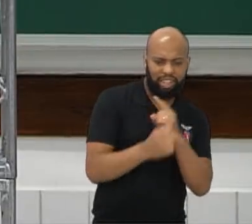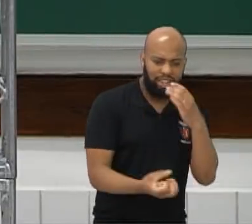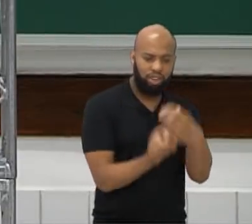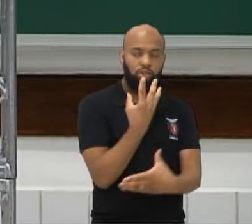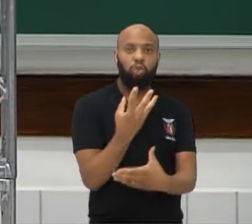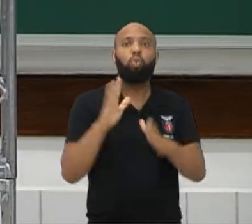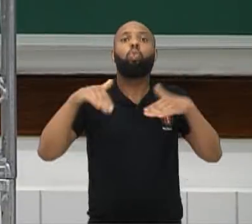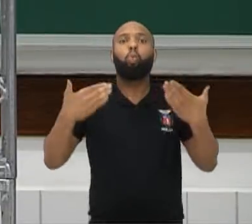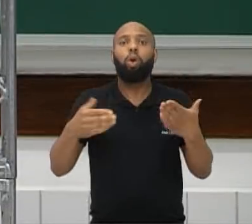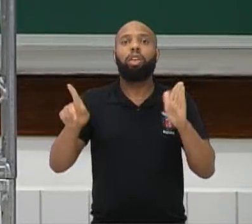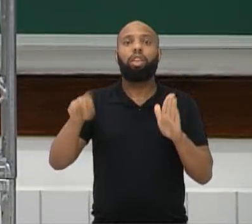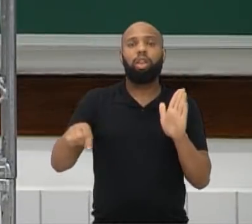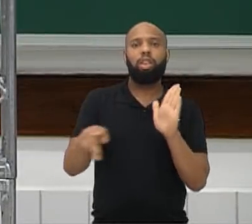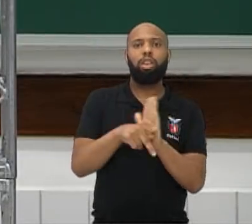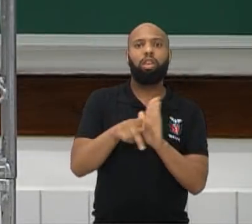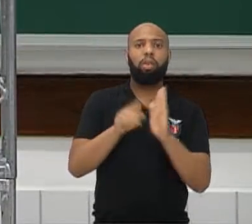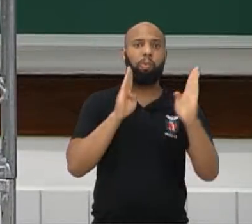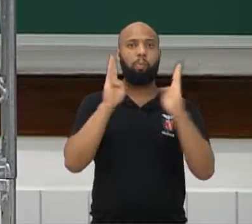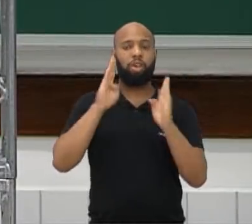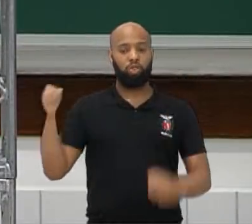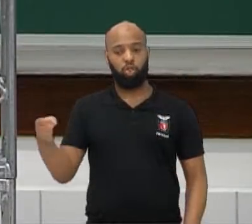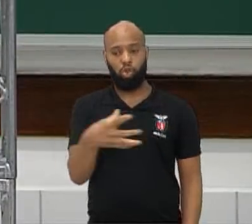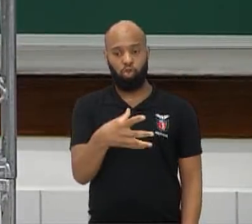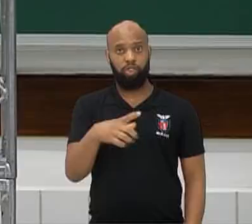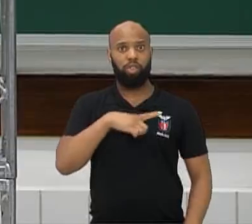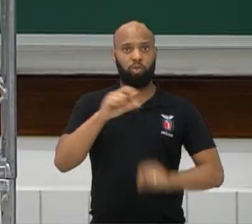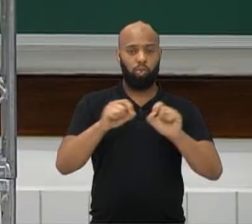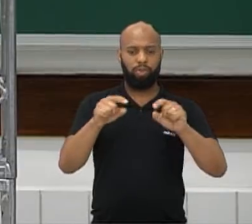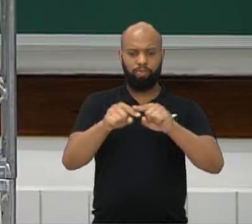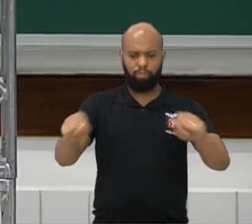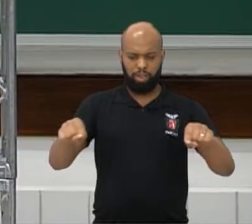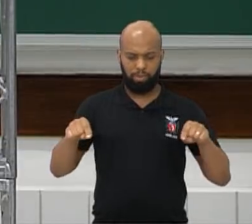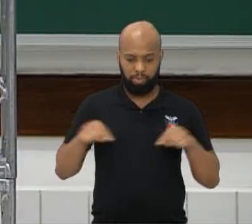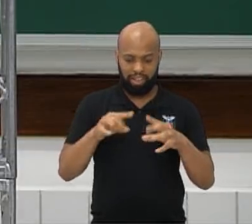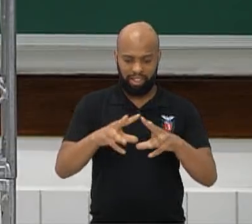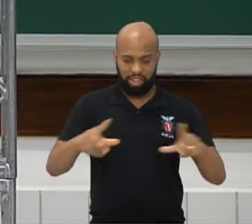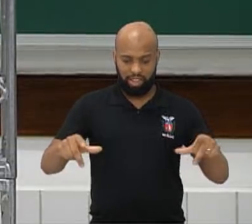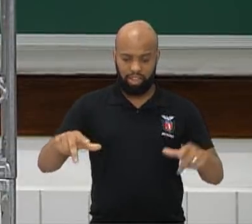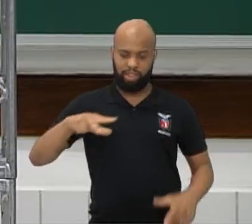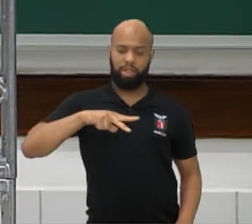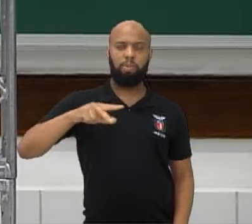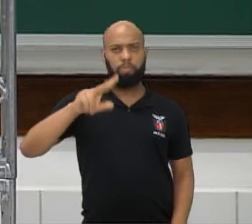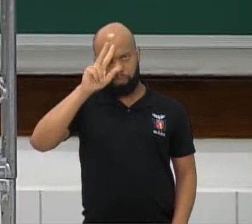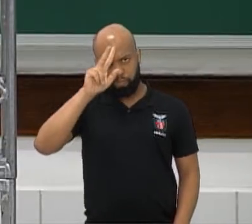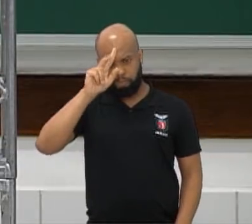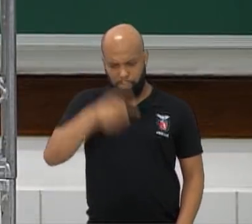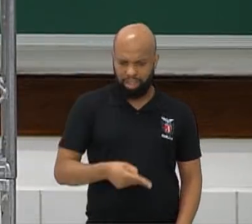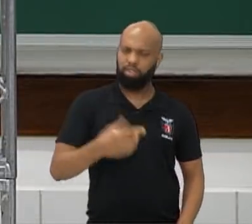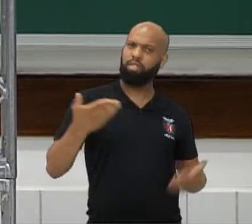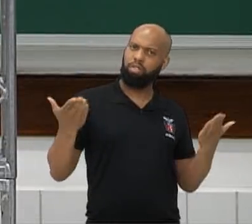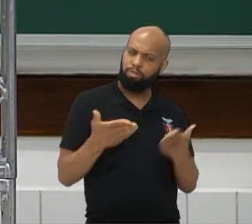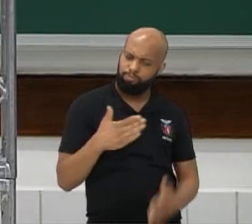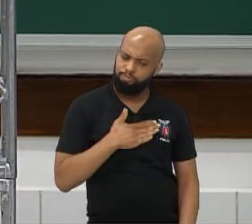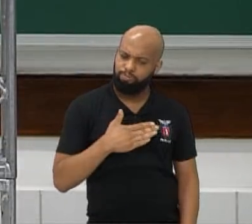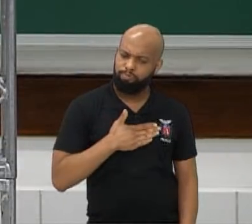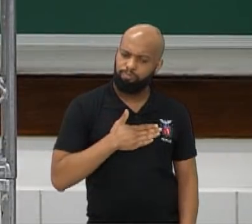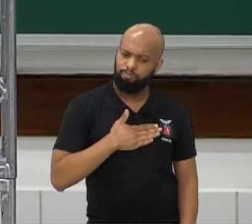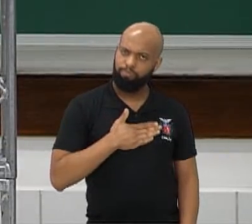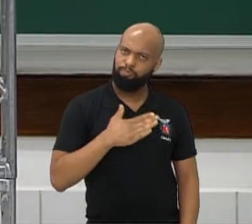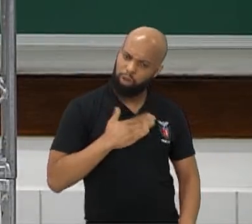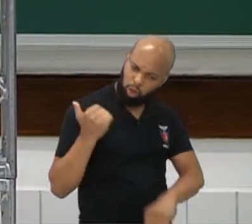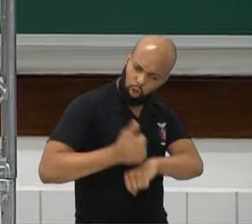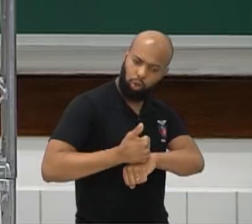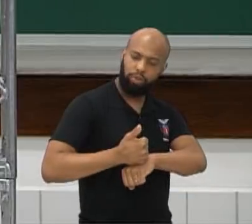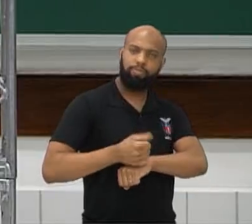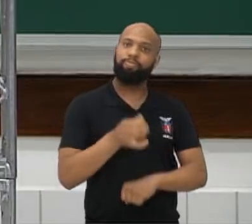Idade Moderna. Primeiro, a ideia de propriedade privada, a ideia de que a pessoa agora ela é dona, ela tem a posse de algo. Pode